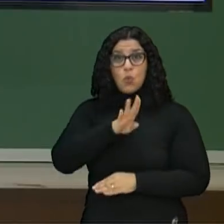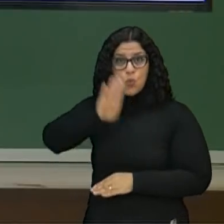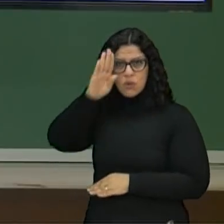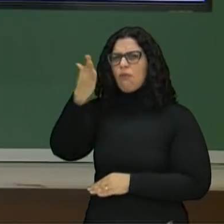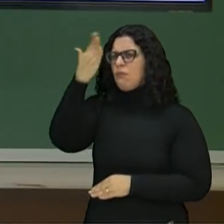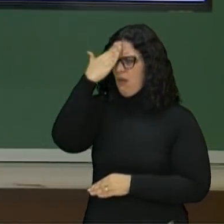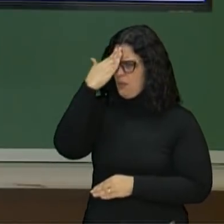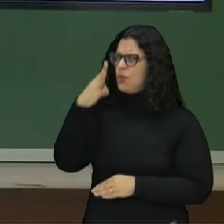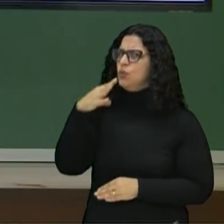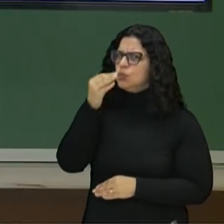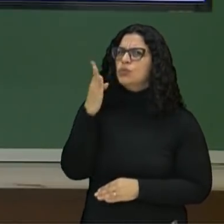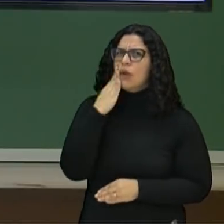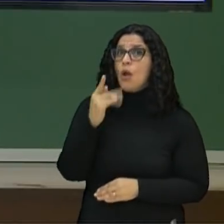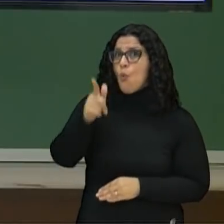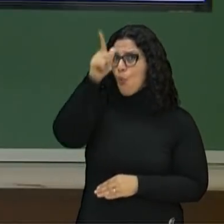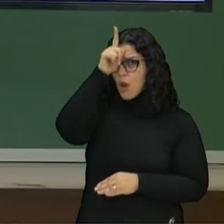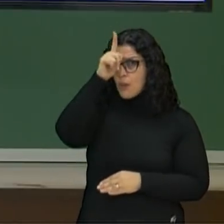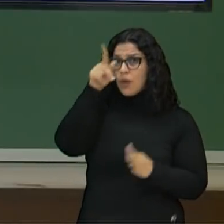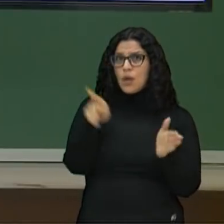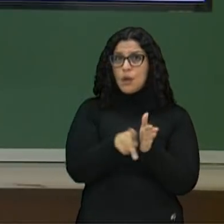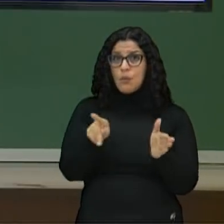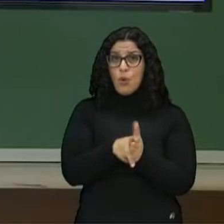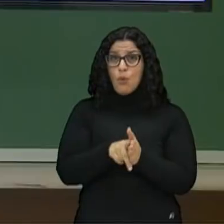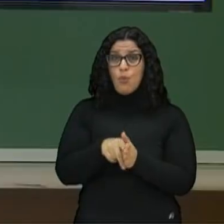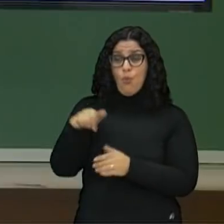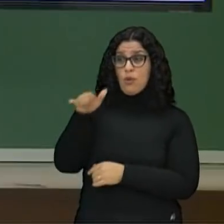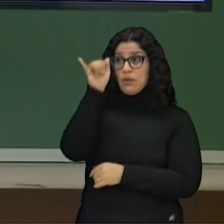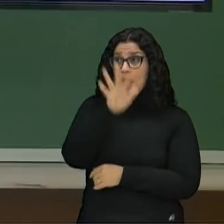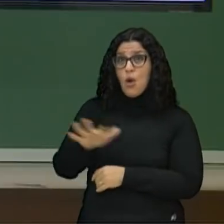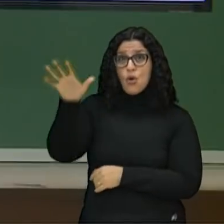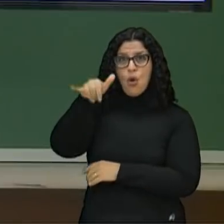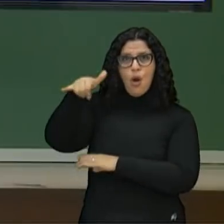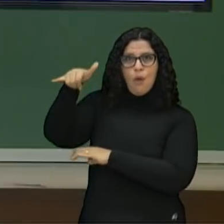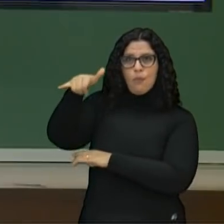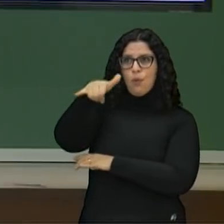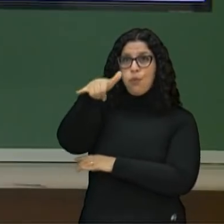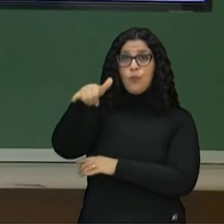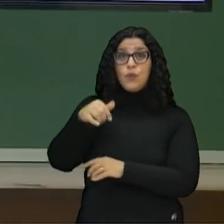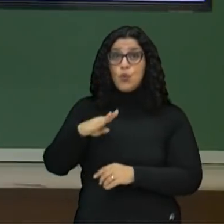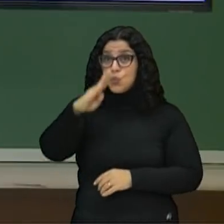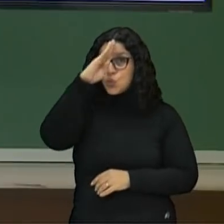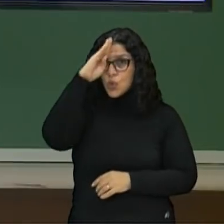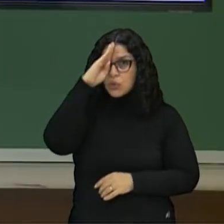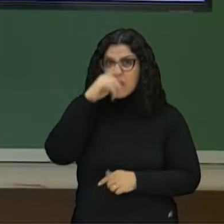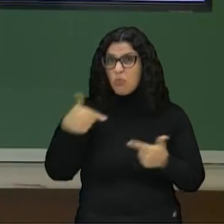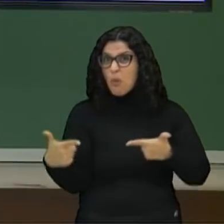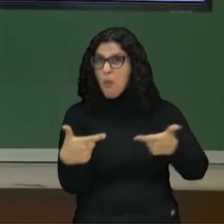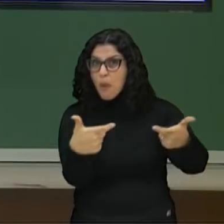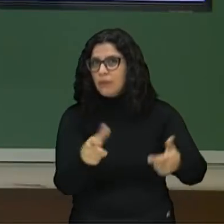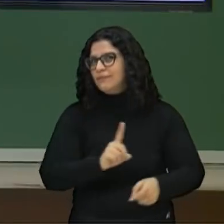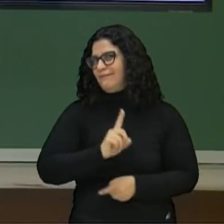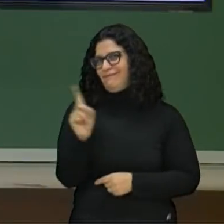ciência. Só a Alemanha atacando o resto da Europa. Os soldados não podiam se desgastar tanto em batalhas. Então,